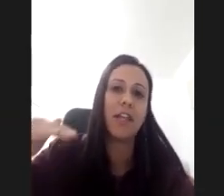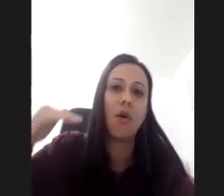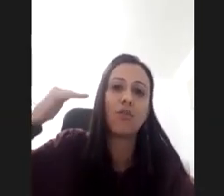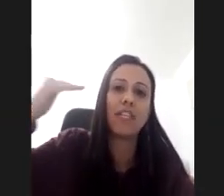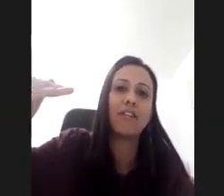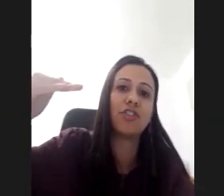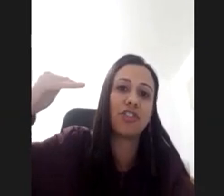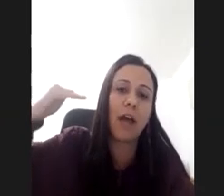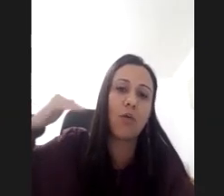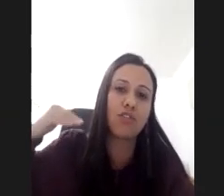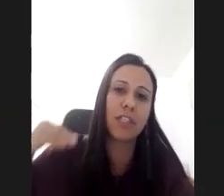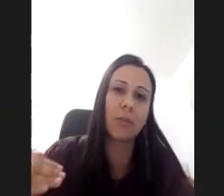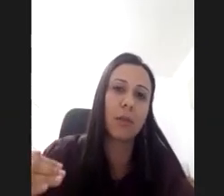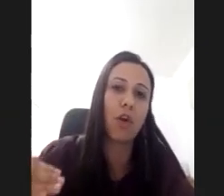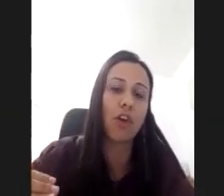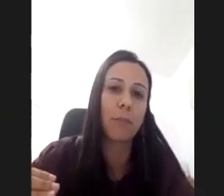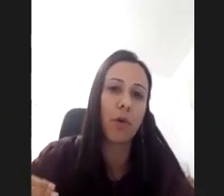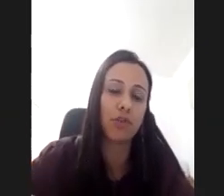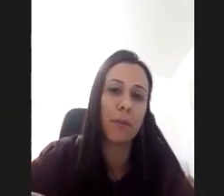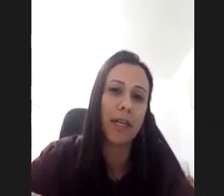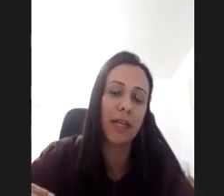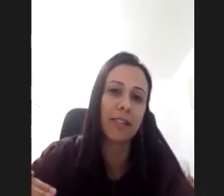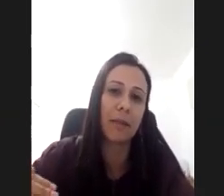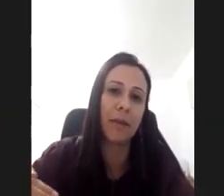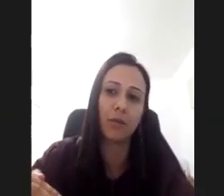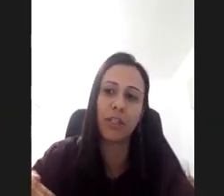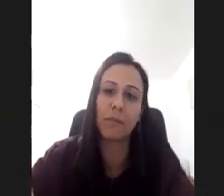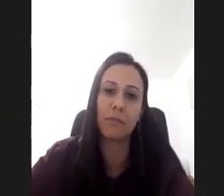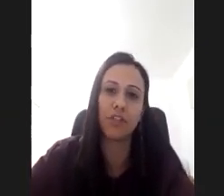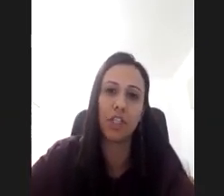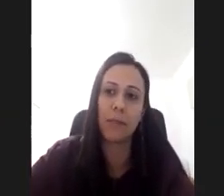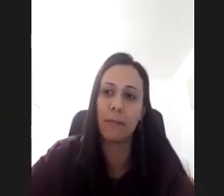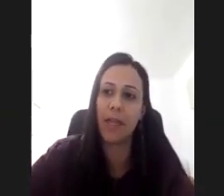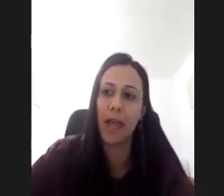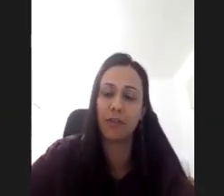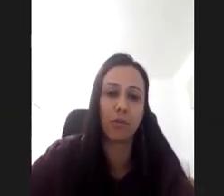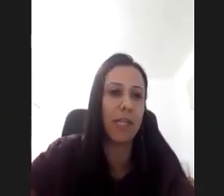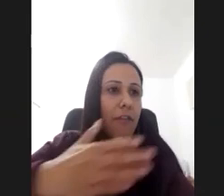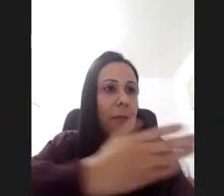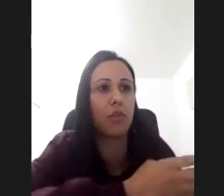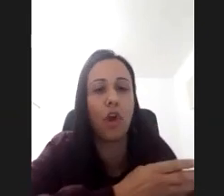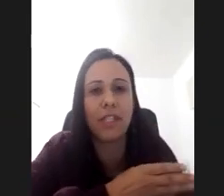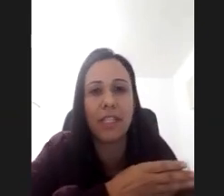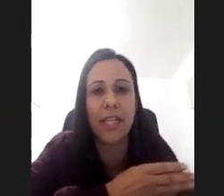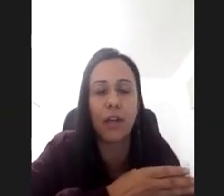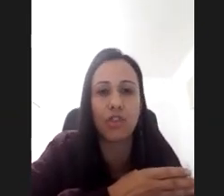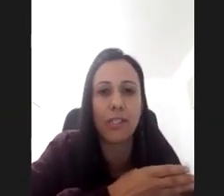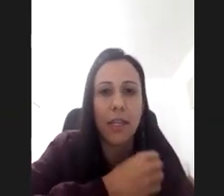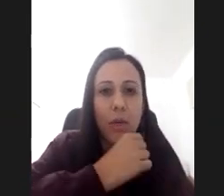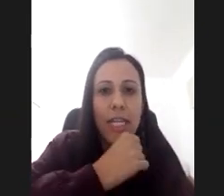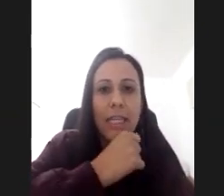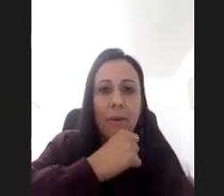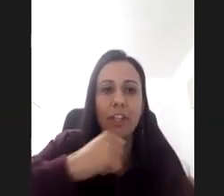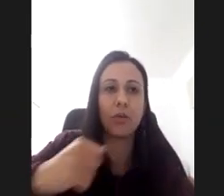fazer, ou os serviços de saúde dando protocolos prontos para a classe trabalhadora simplesmente assumir, né? Eu vi protocolo sanitário hoje que